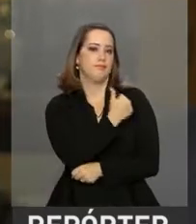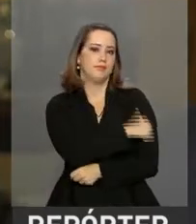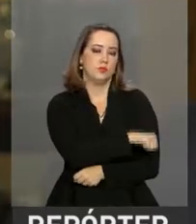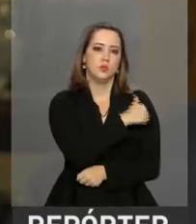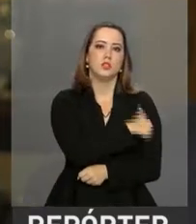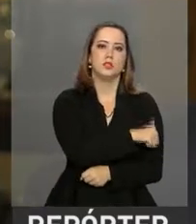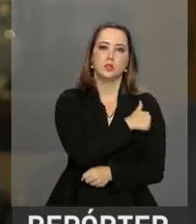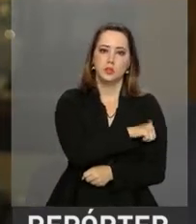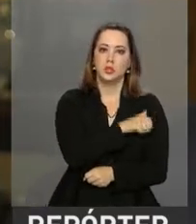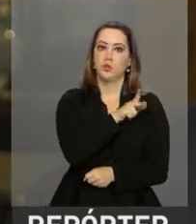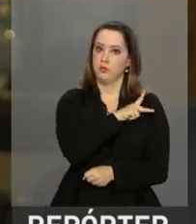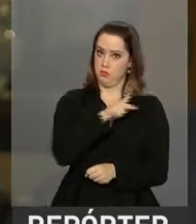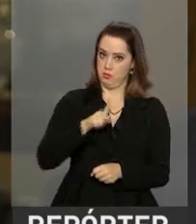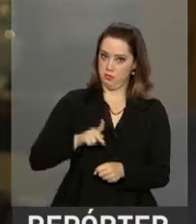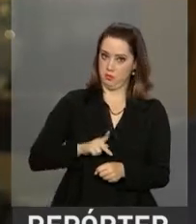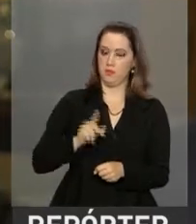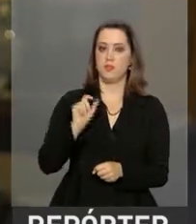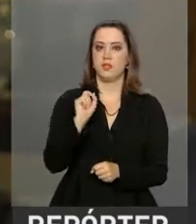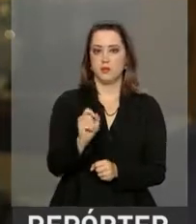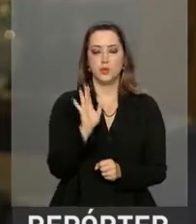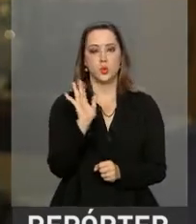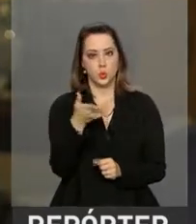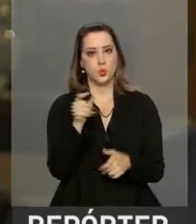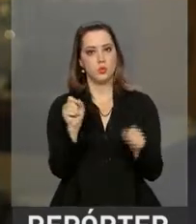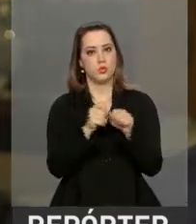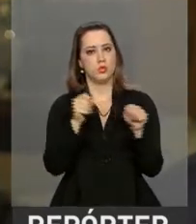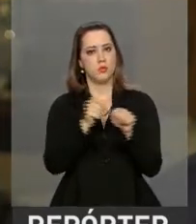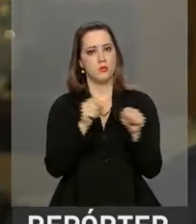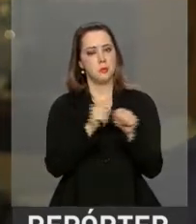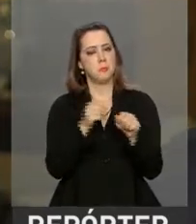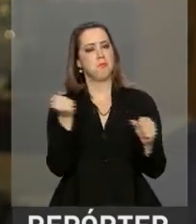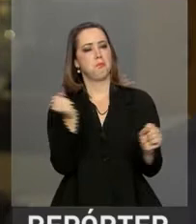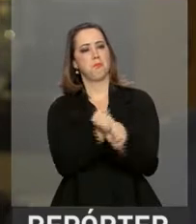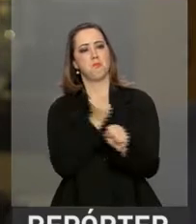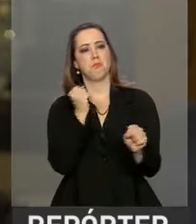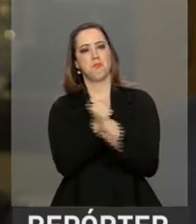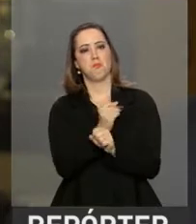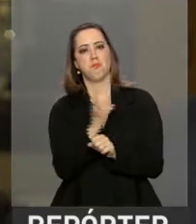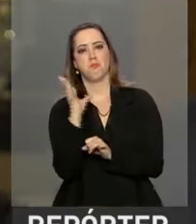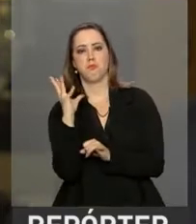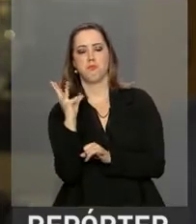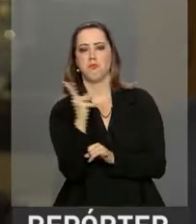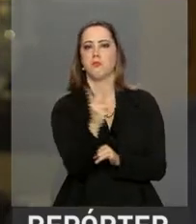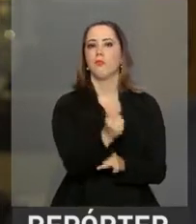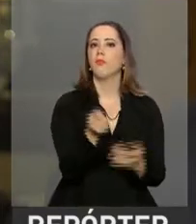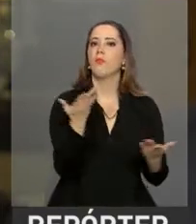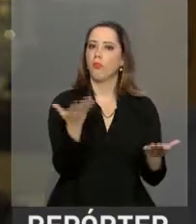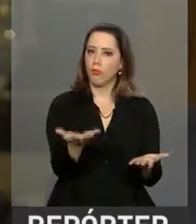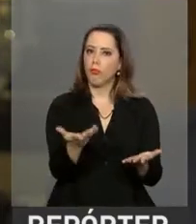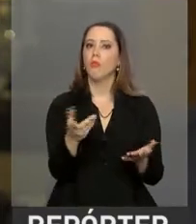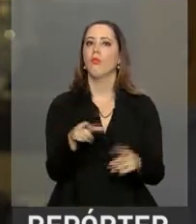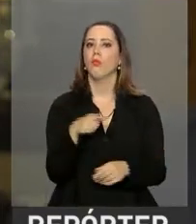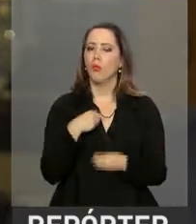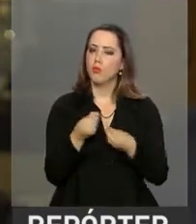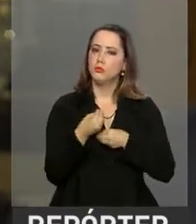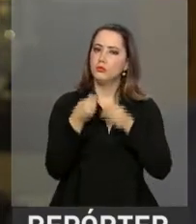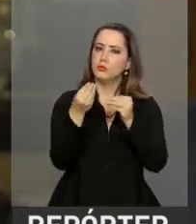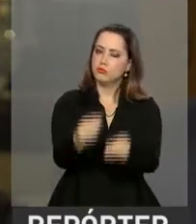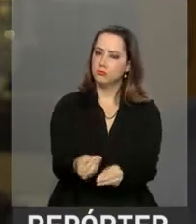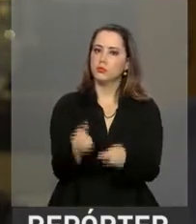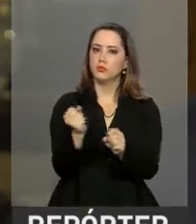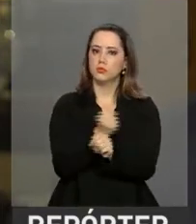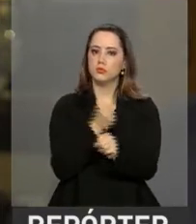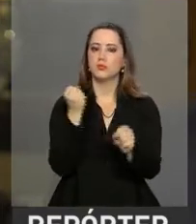prefeitura do rio ela fez é um legado extraordinário e são legados e se